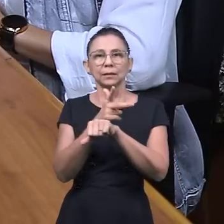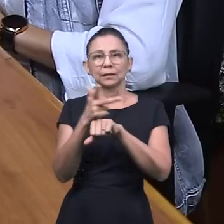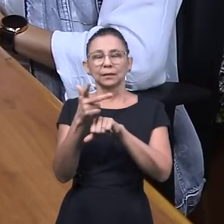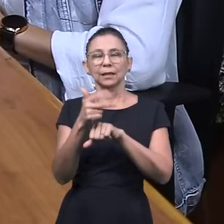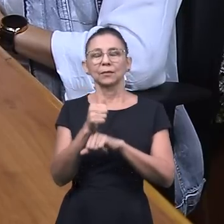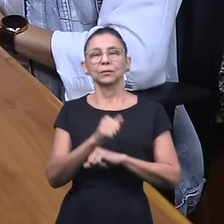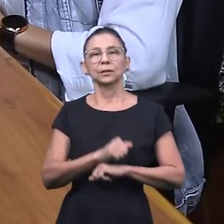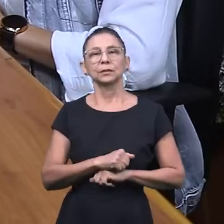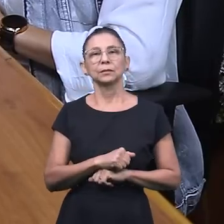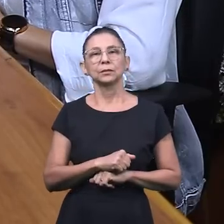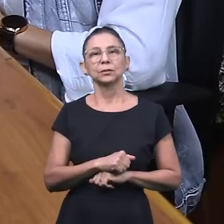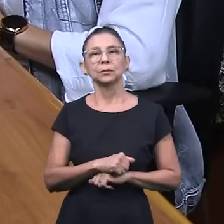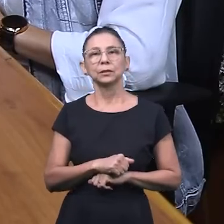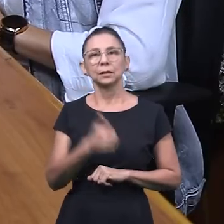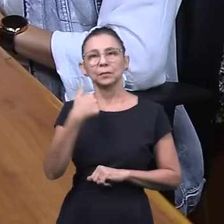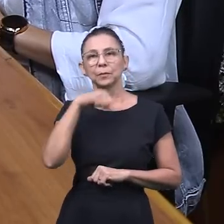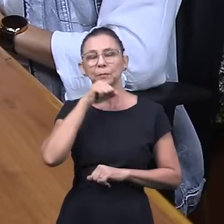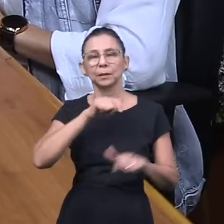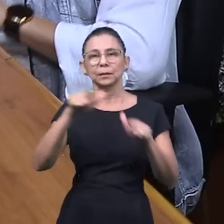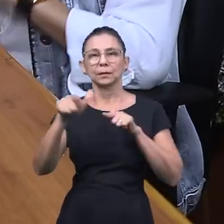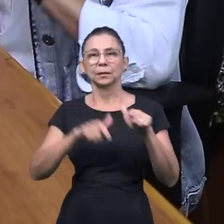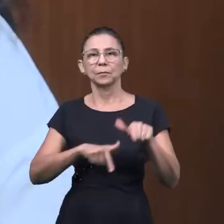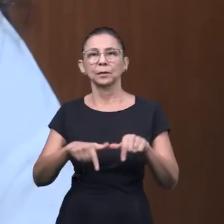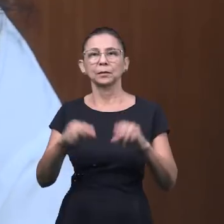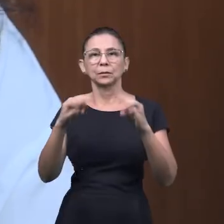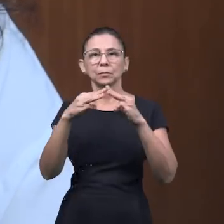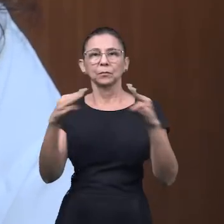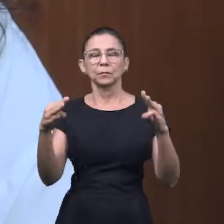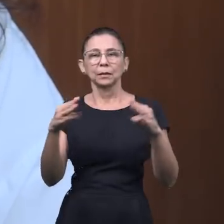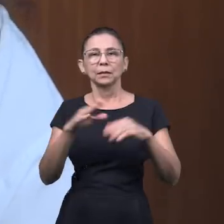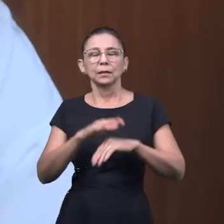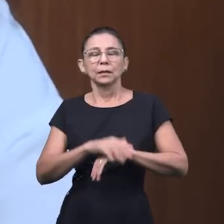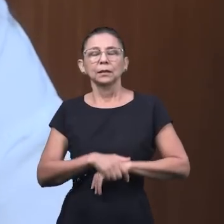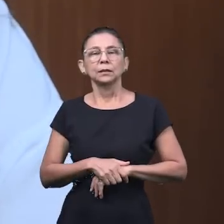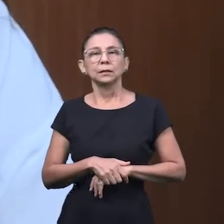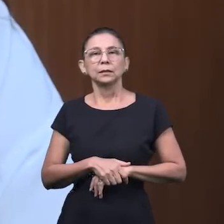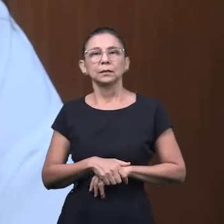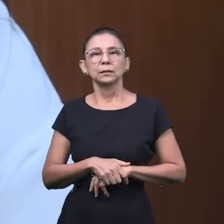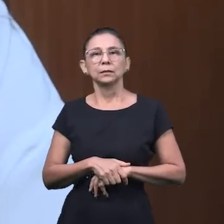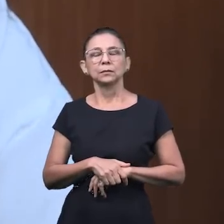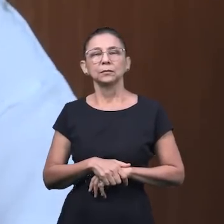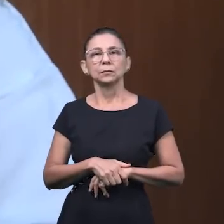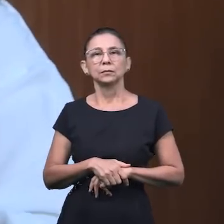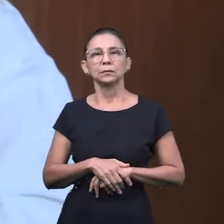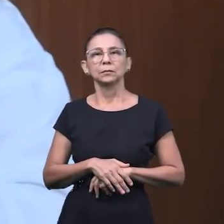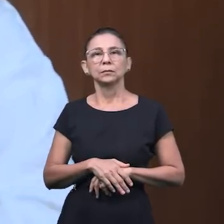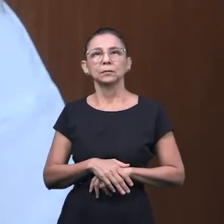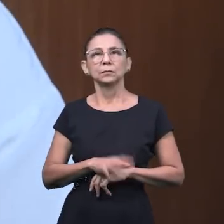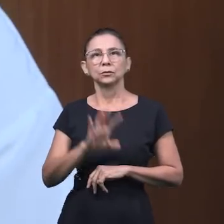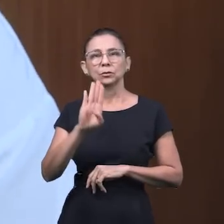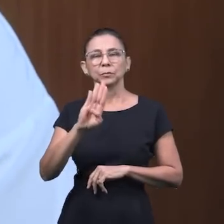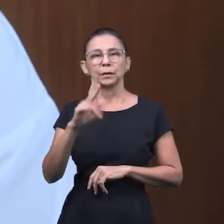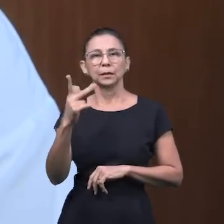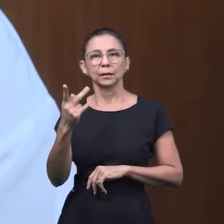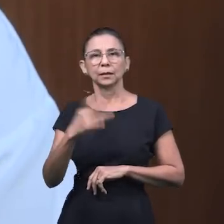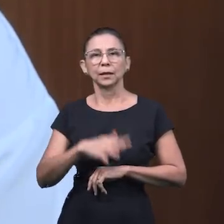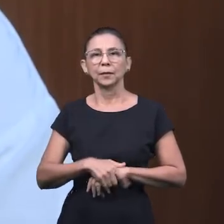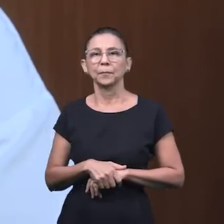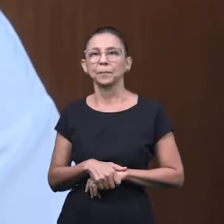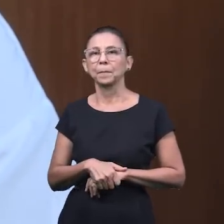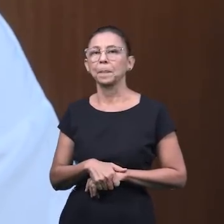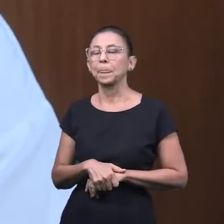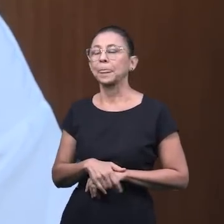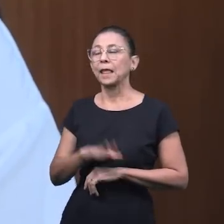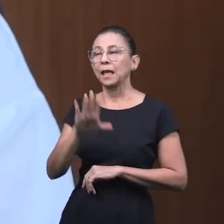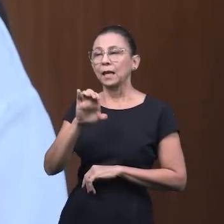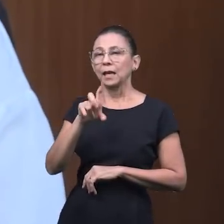Como ela ama. Como que é o nome da sua mãe? Edmeia. Edmeia, paz do Senhor. Fiquei edificada com a sua